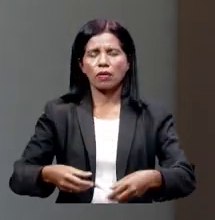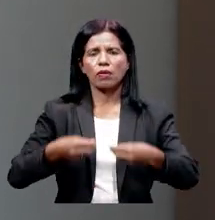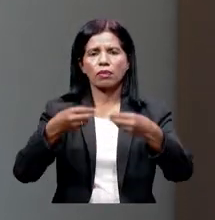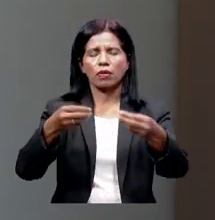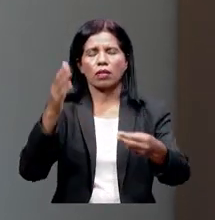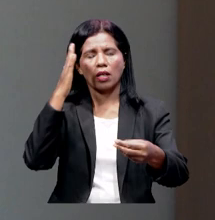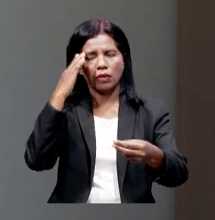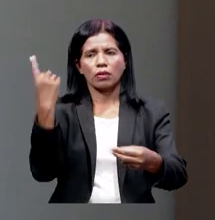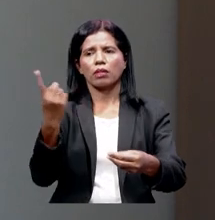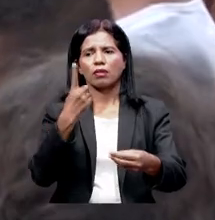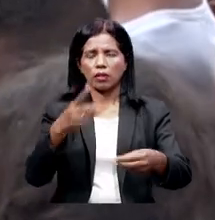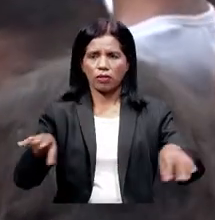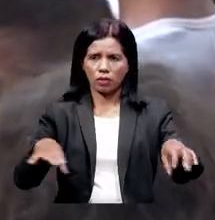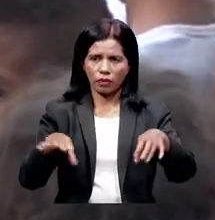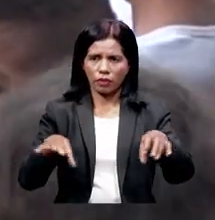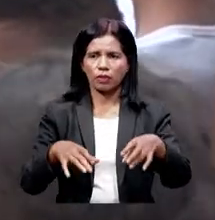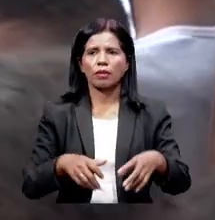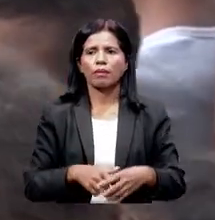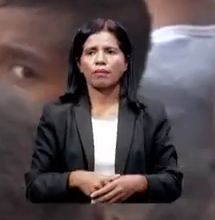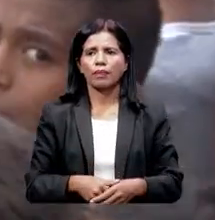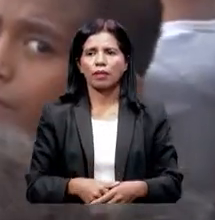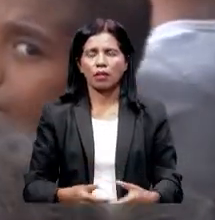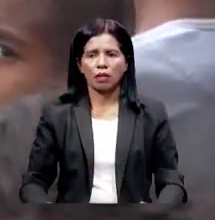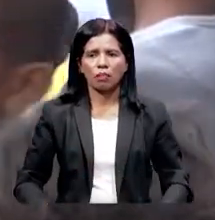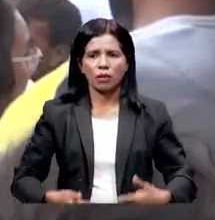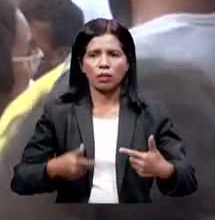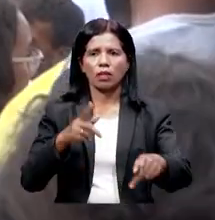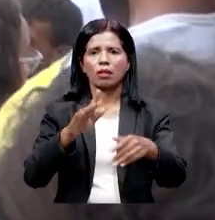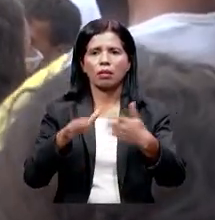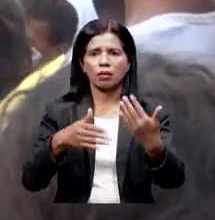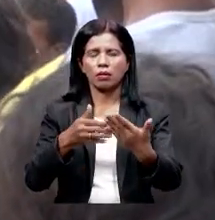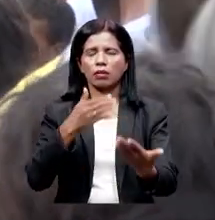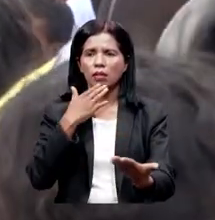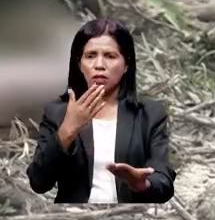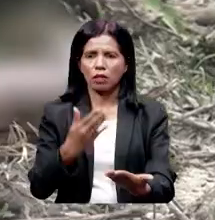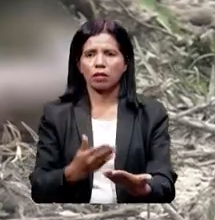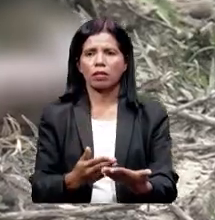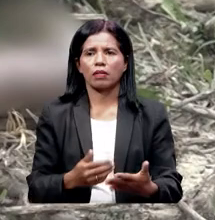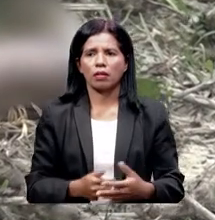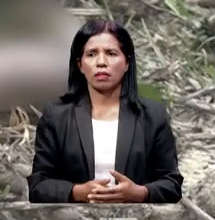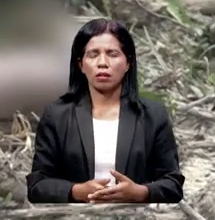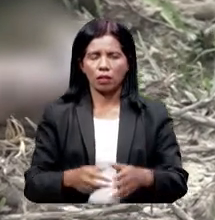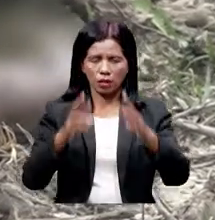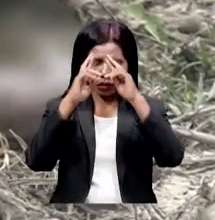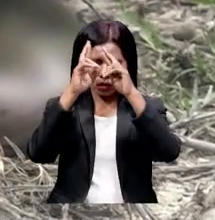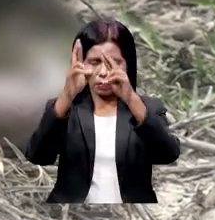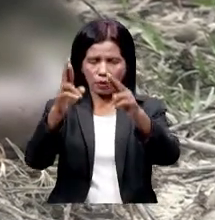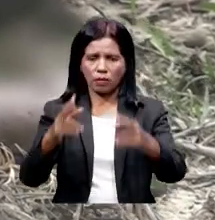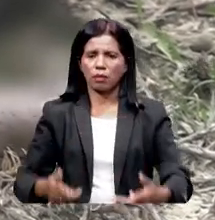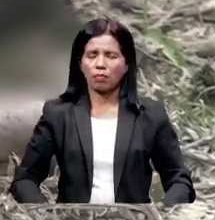fatin atu serviço. Moris sociedade ninia se sai dia clio. Respeito ba Moris ne